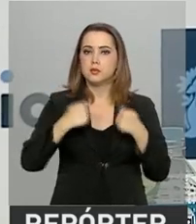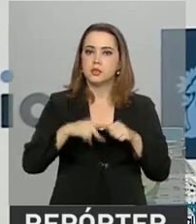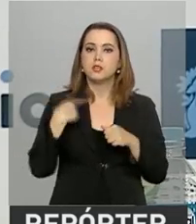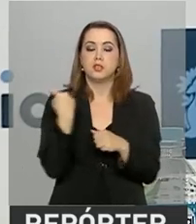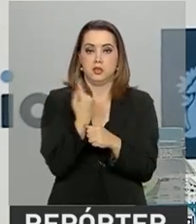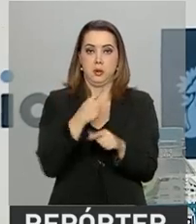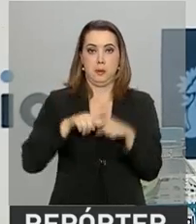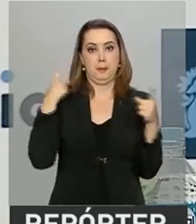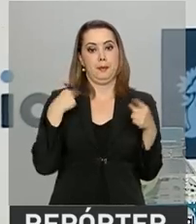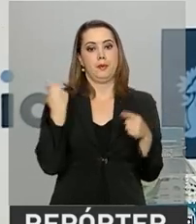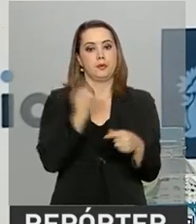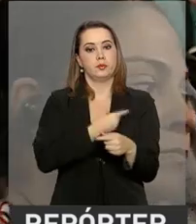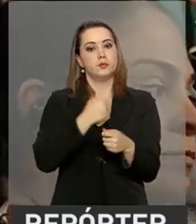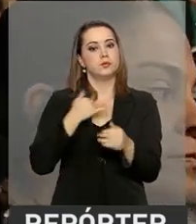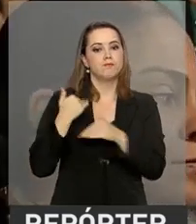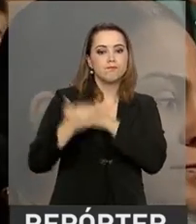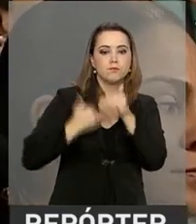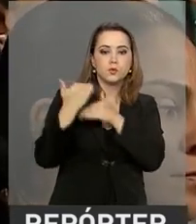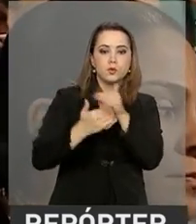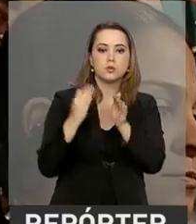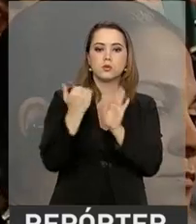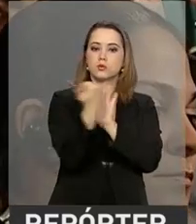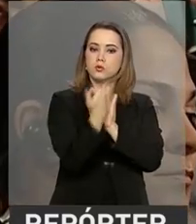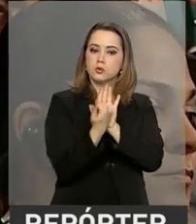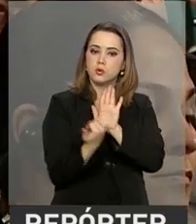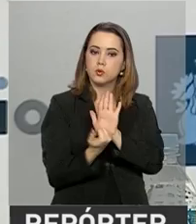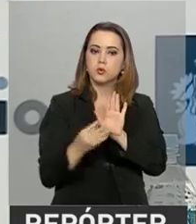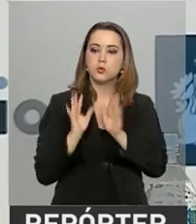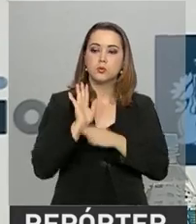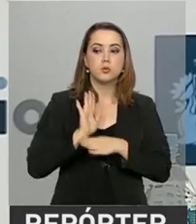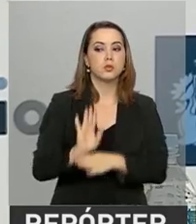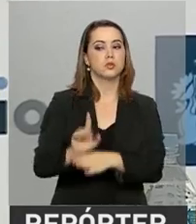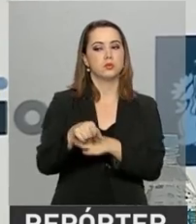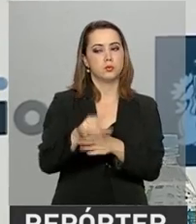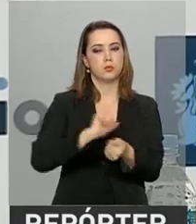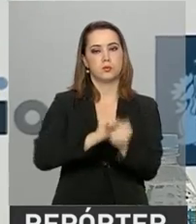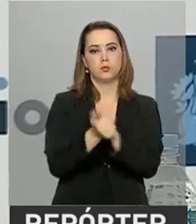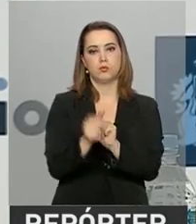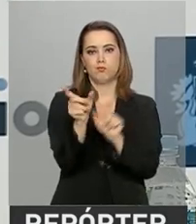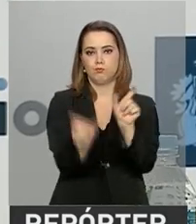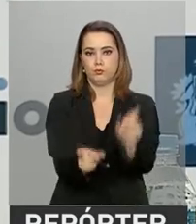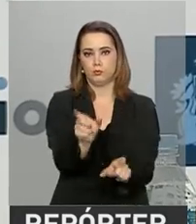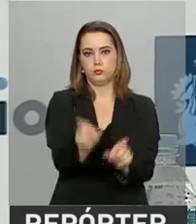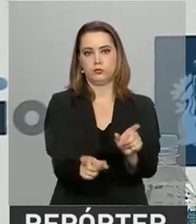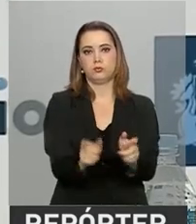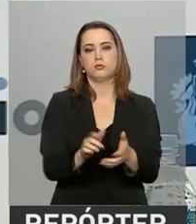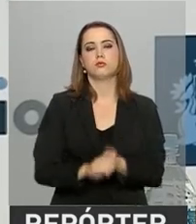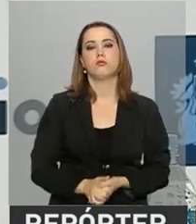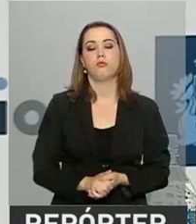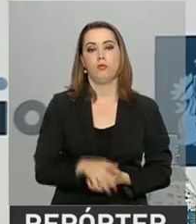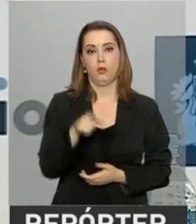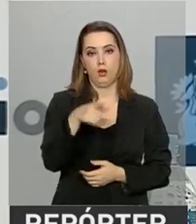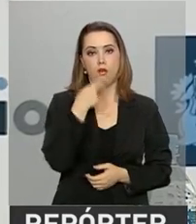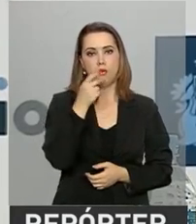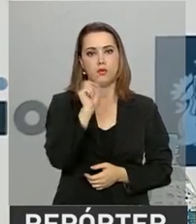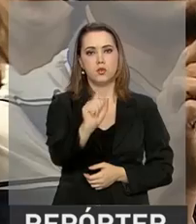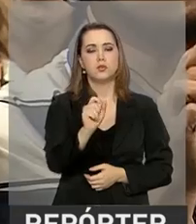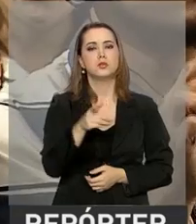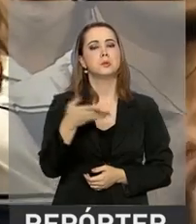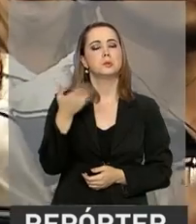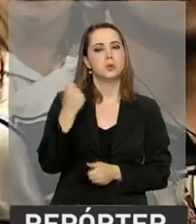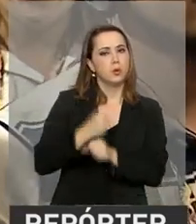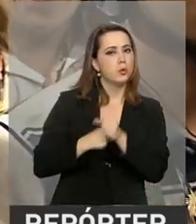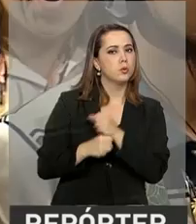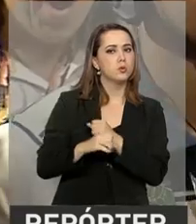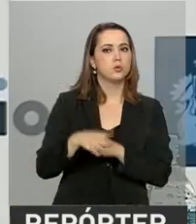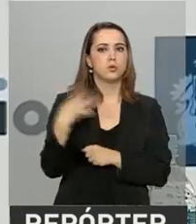manteremos o programa e o apoio aos atletas. O ministro disse ainda que nos últimos anos o governo federal investiu 4